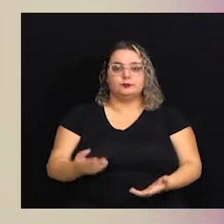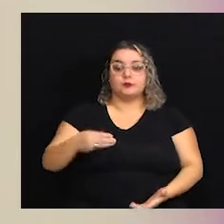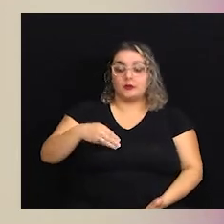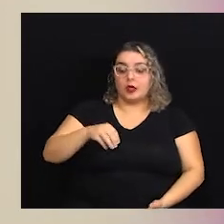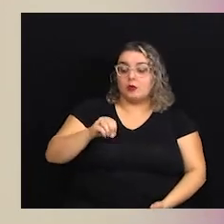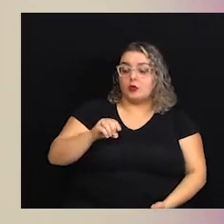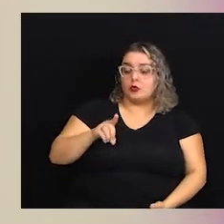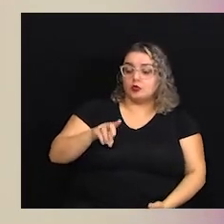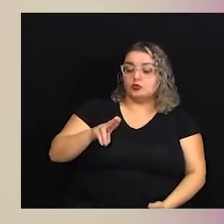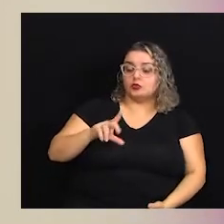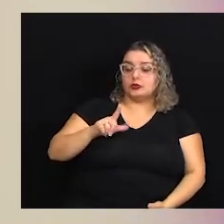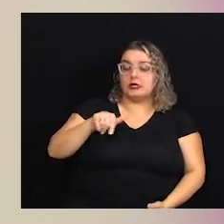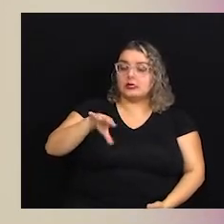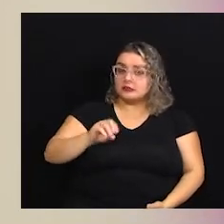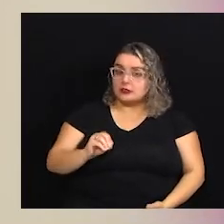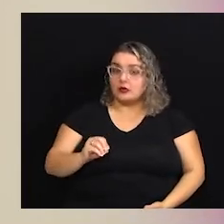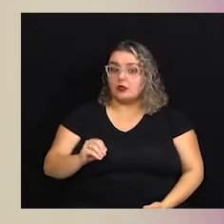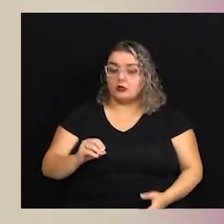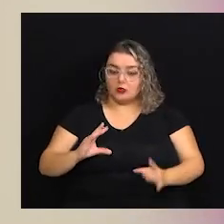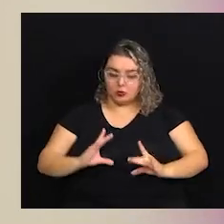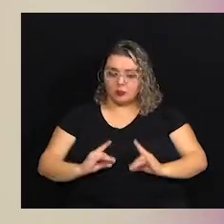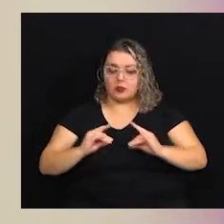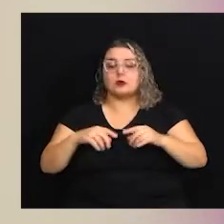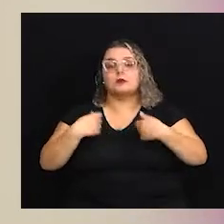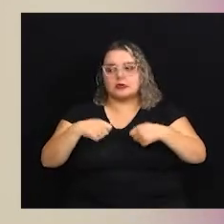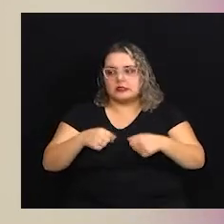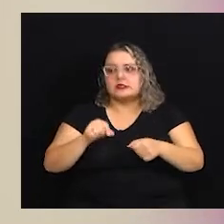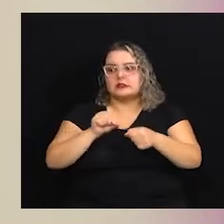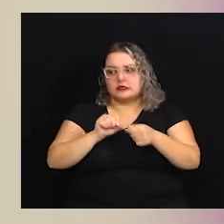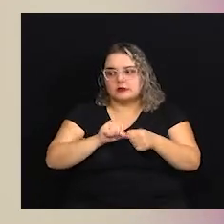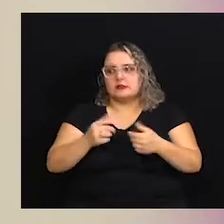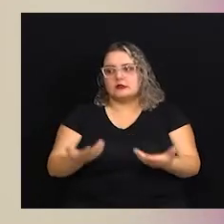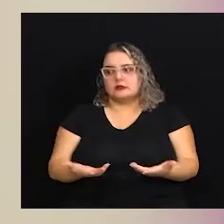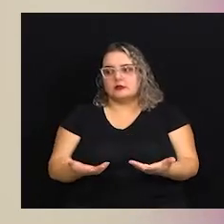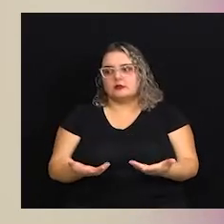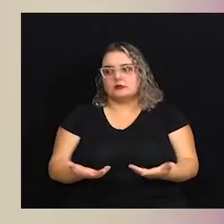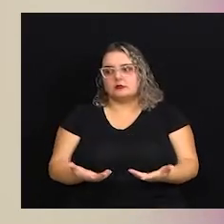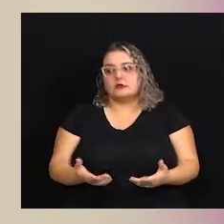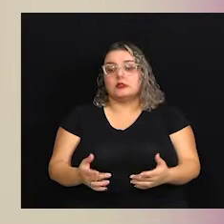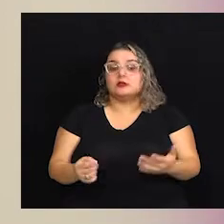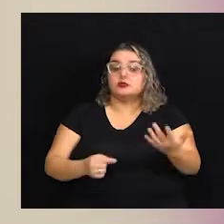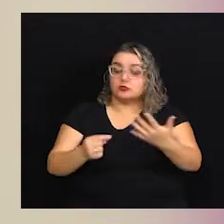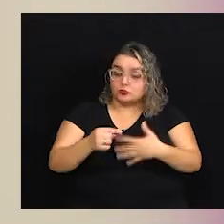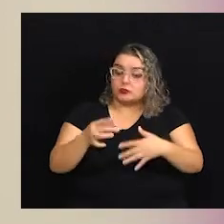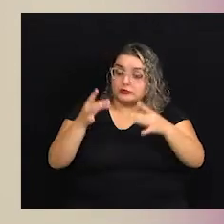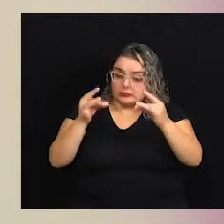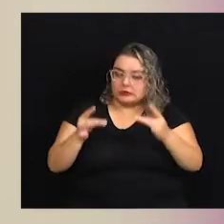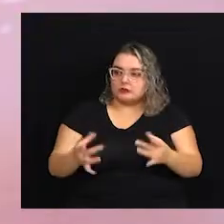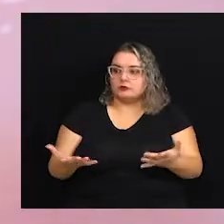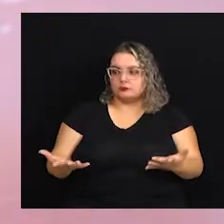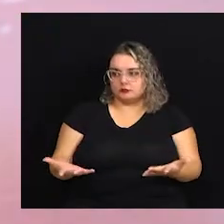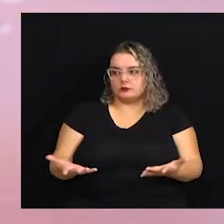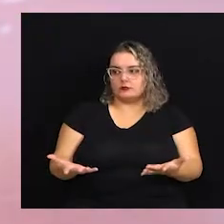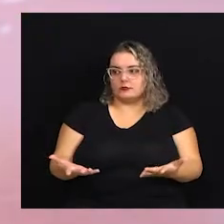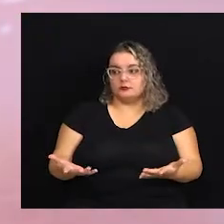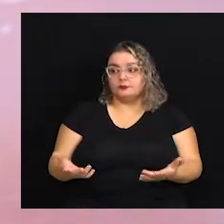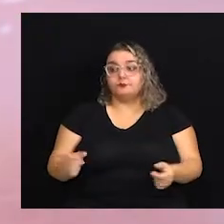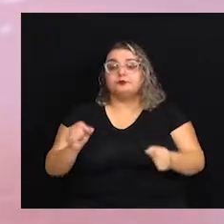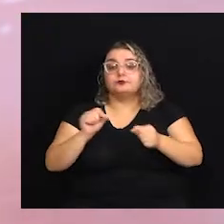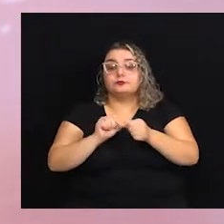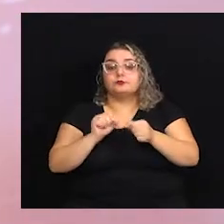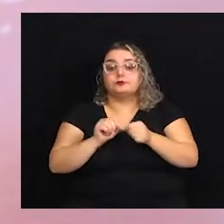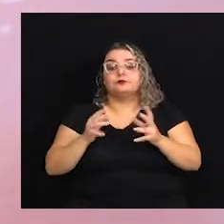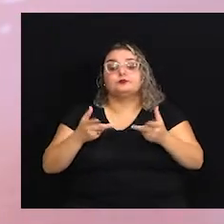a modulação hormonal, que é algo que pode ser feito, deve ser feito, mas com muito critério. E diante